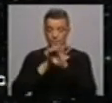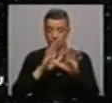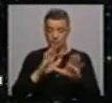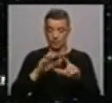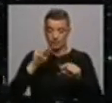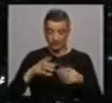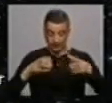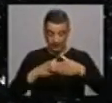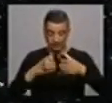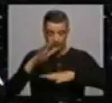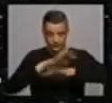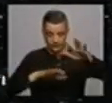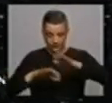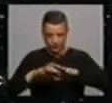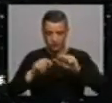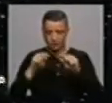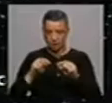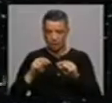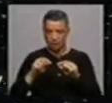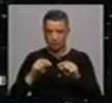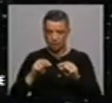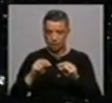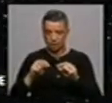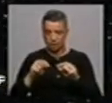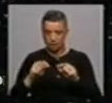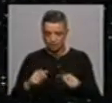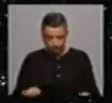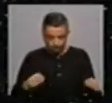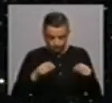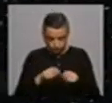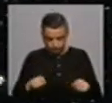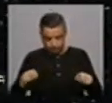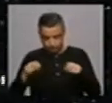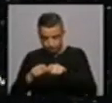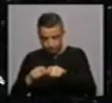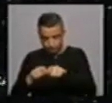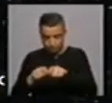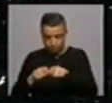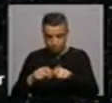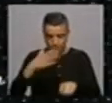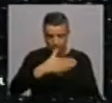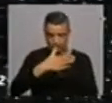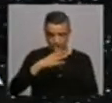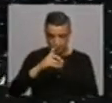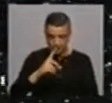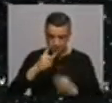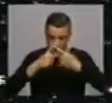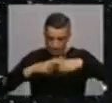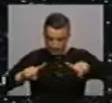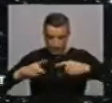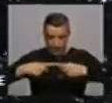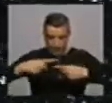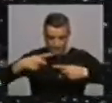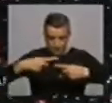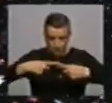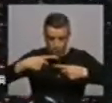esta equipa fez foi encontrar, agrupar, digamos assim, em intervalos de tempo, cerca de 16 diferentes épocas do universo,